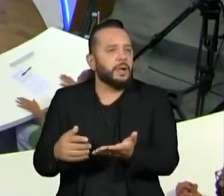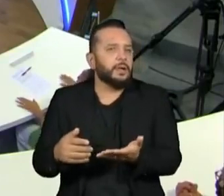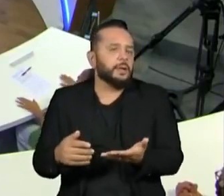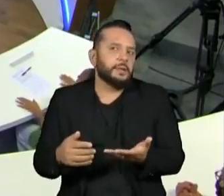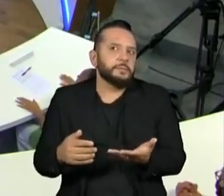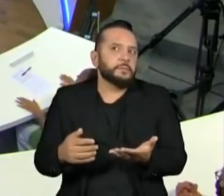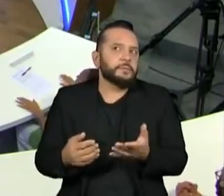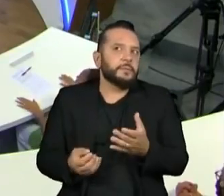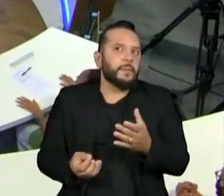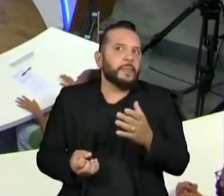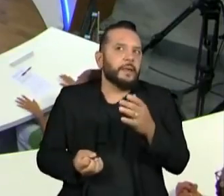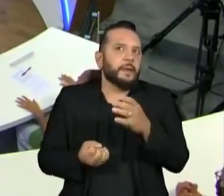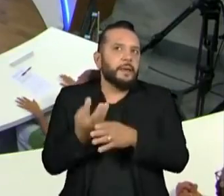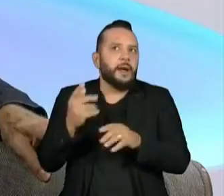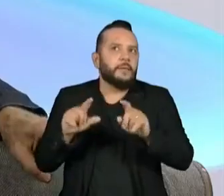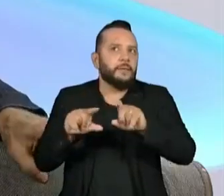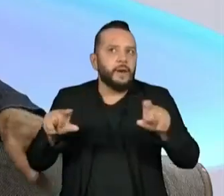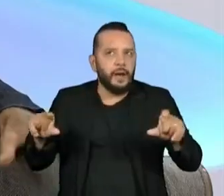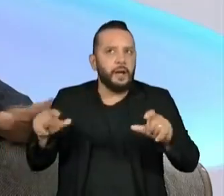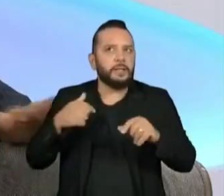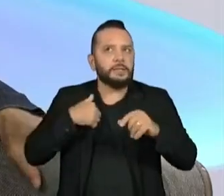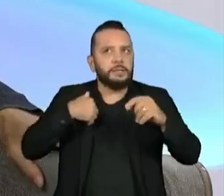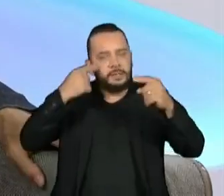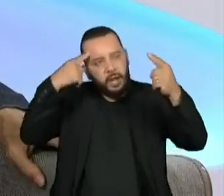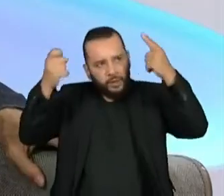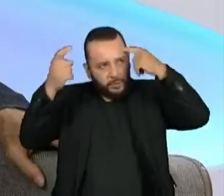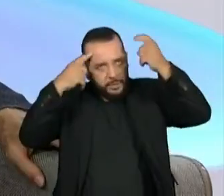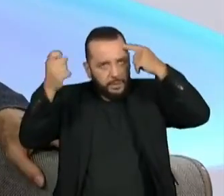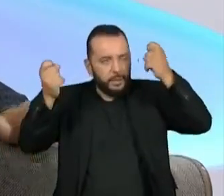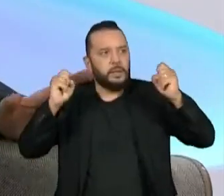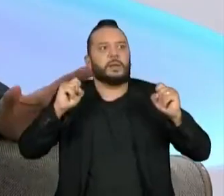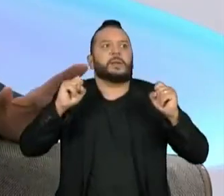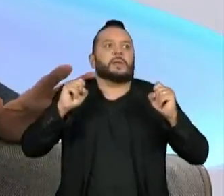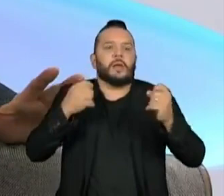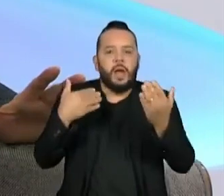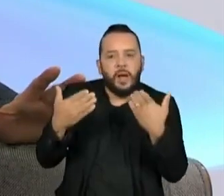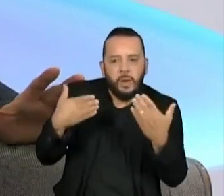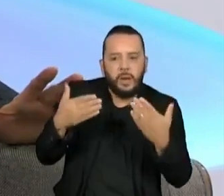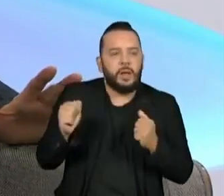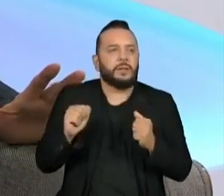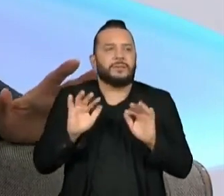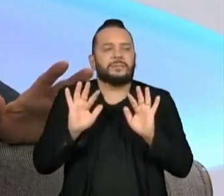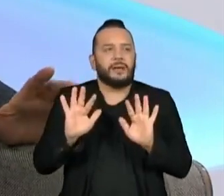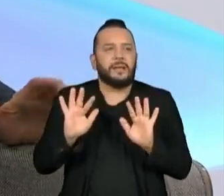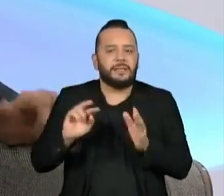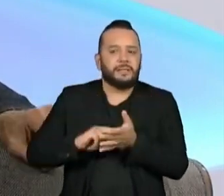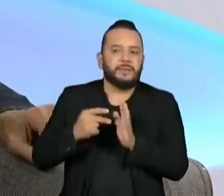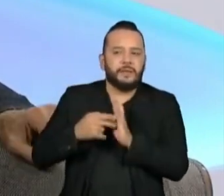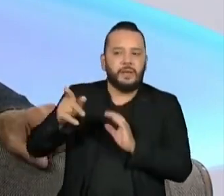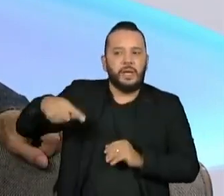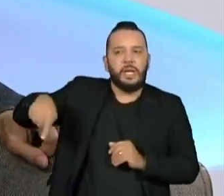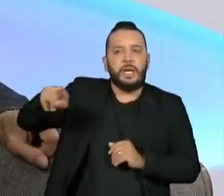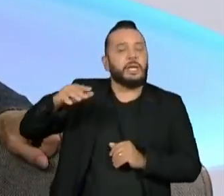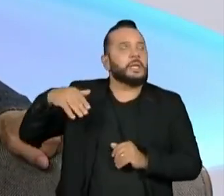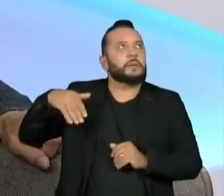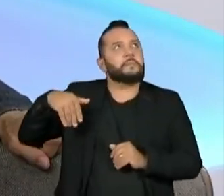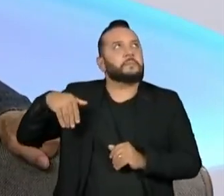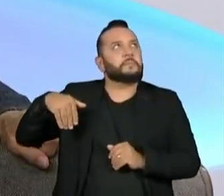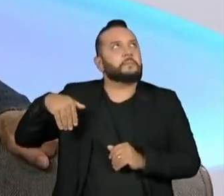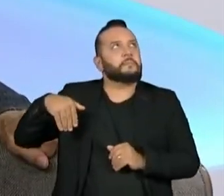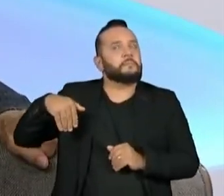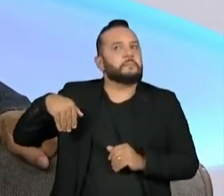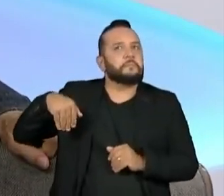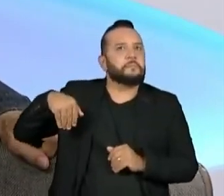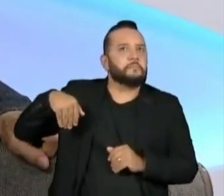enfim, formular as frases, os argumentos e não sei o quê. Não quer dizer que ele necessariamente esteja numa posição,